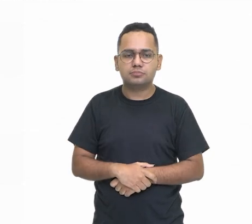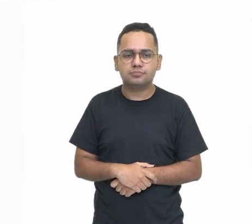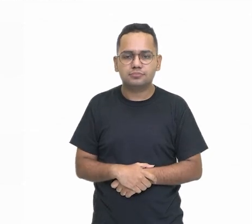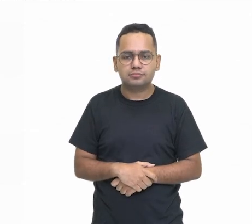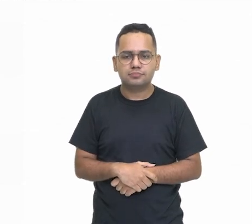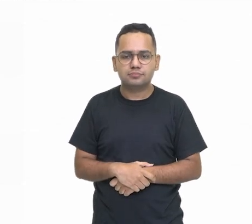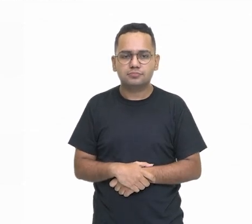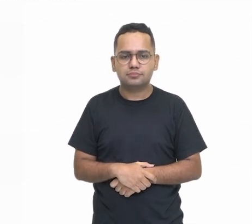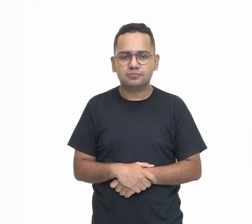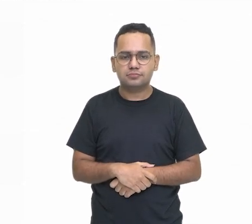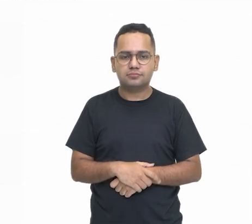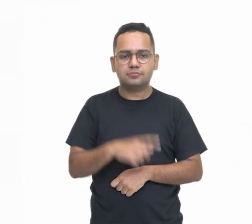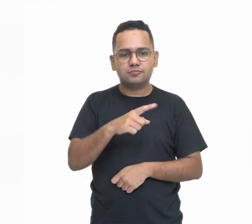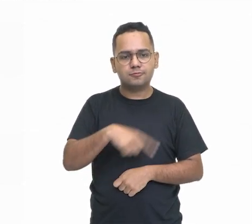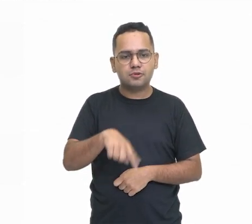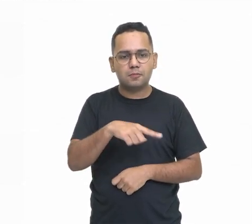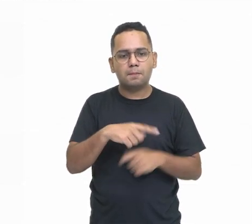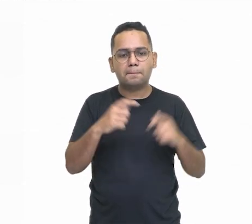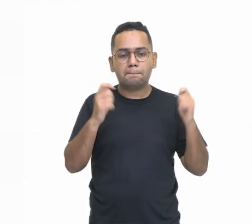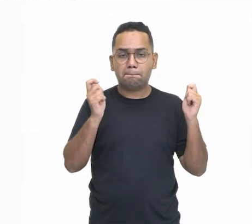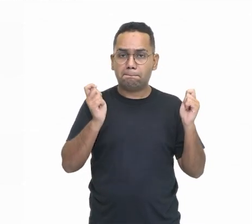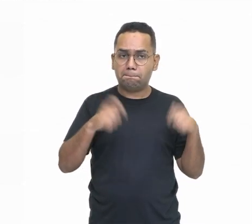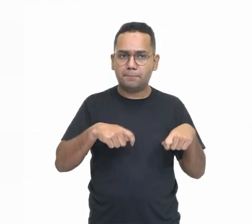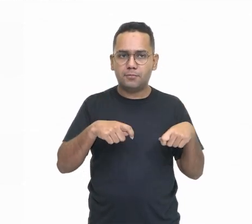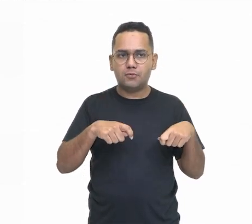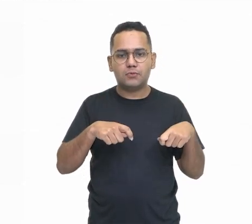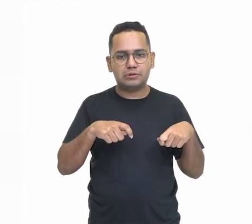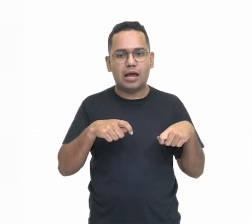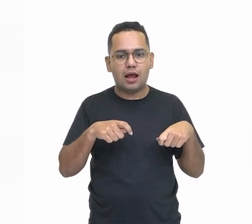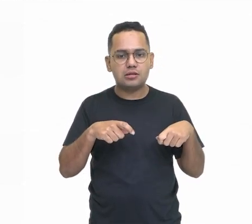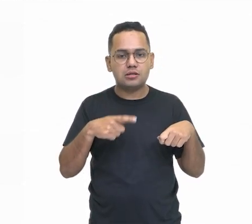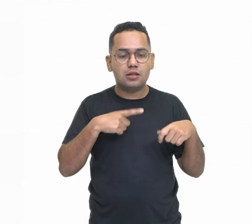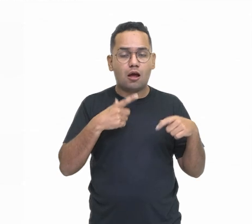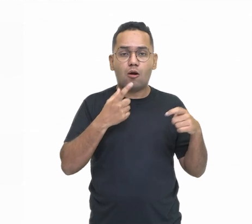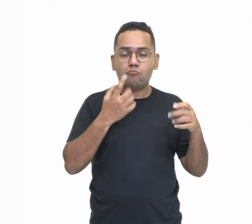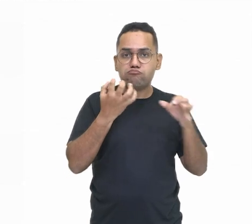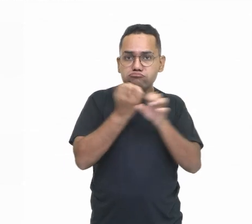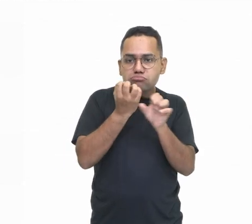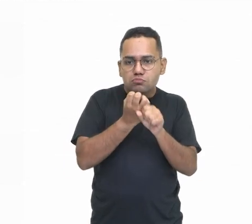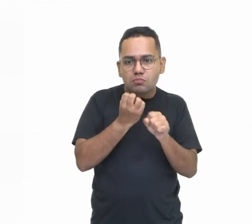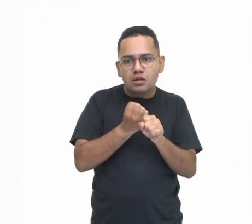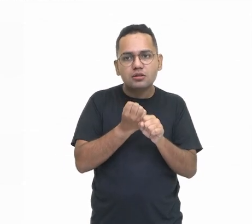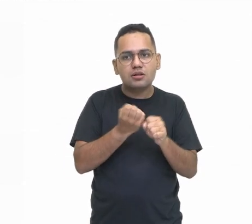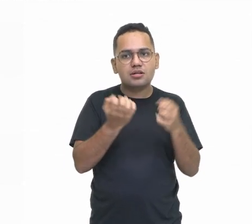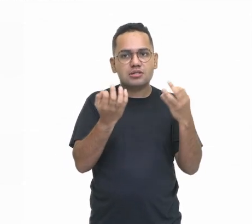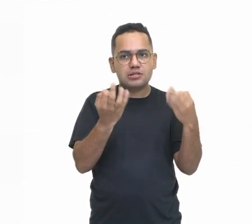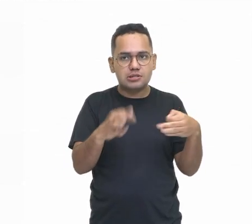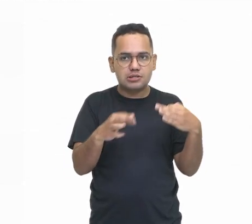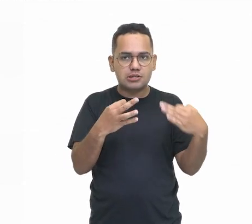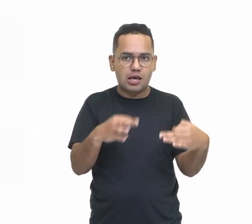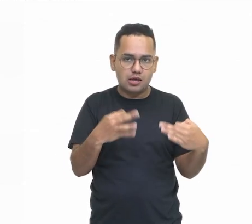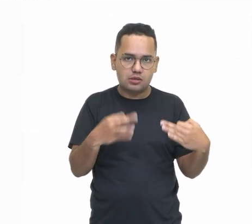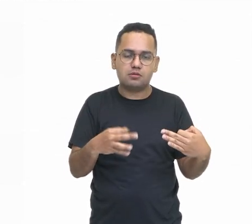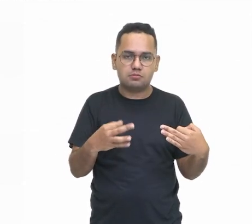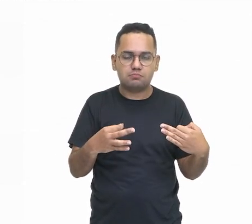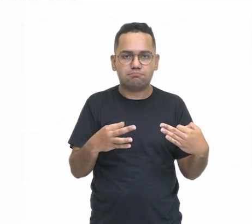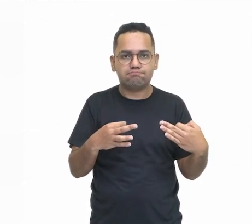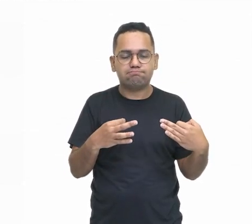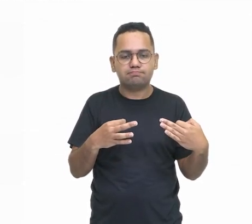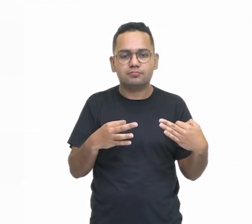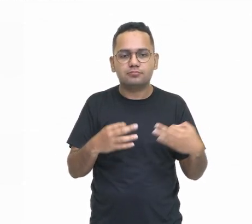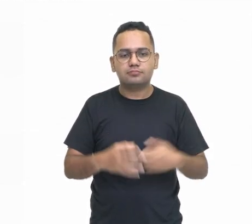eles, né, pudessem justamente ter o controle, né, e fazer contagens,